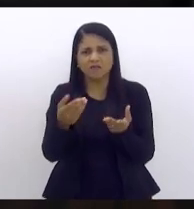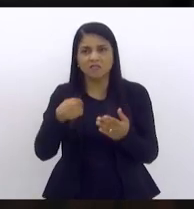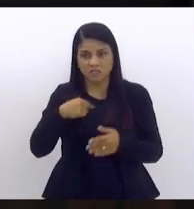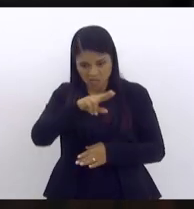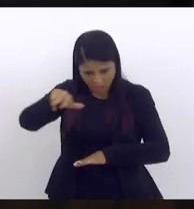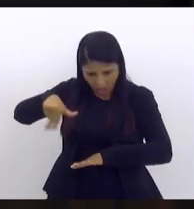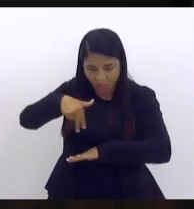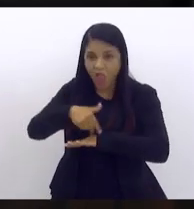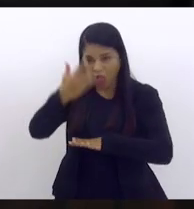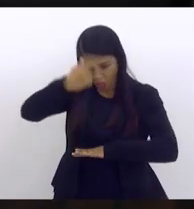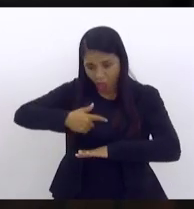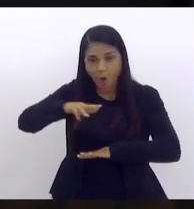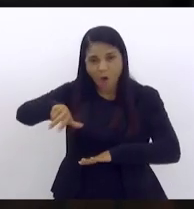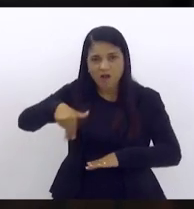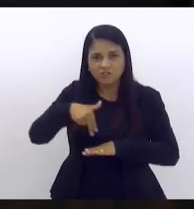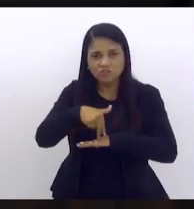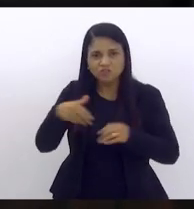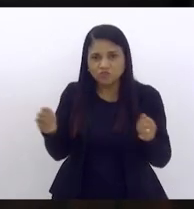maior escândalo.